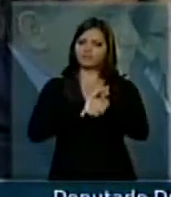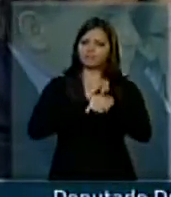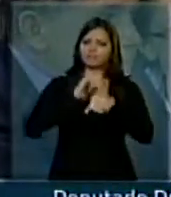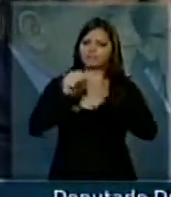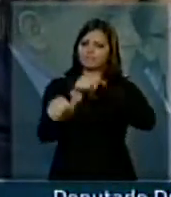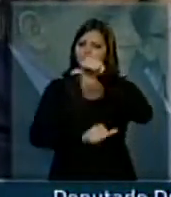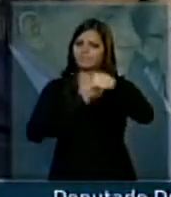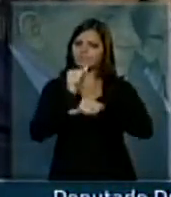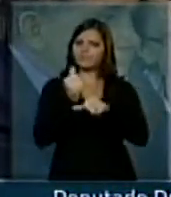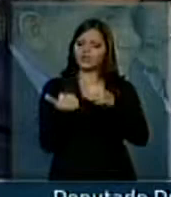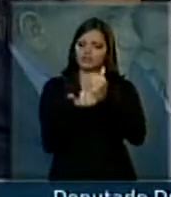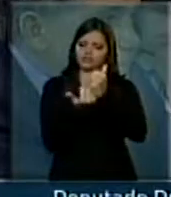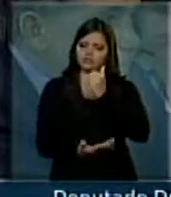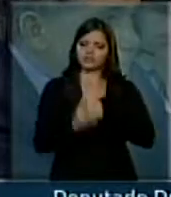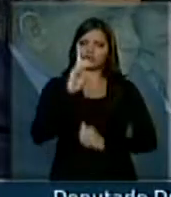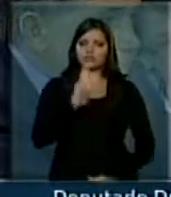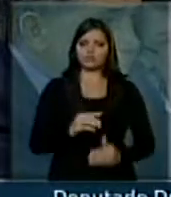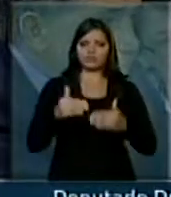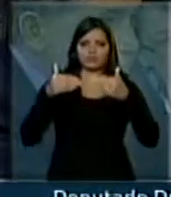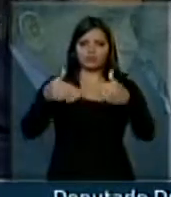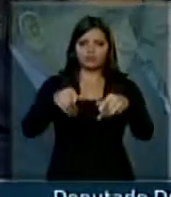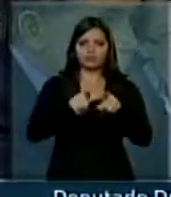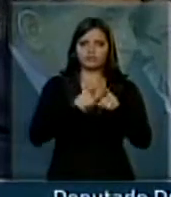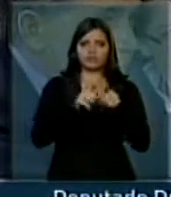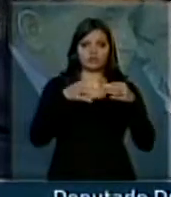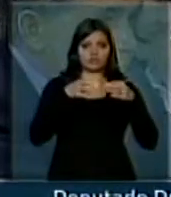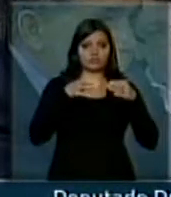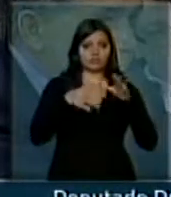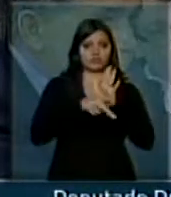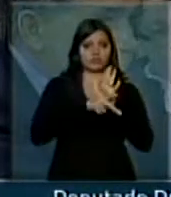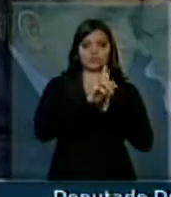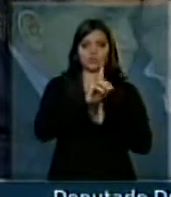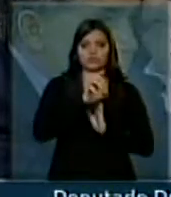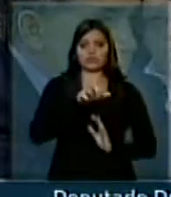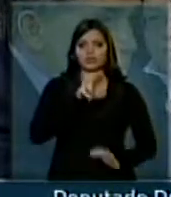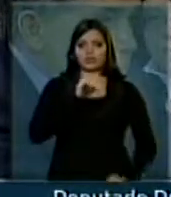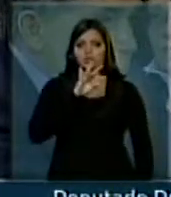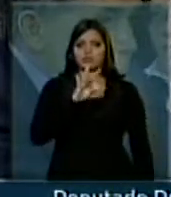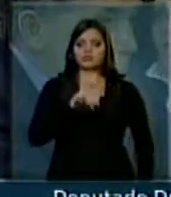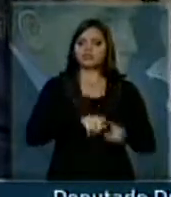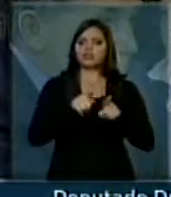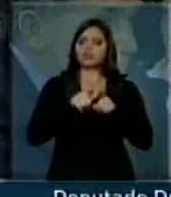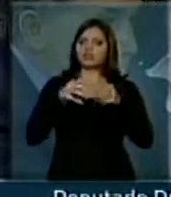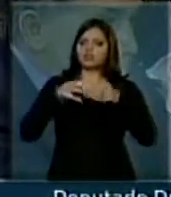no Ministério, mas em outros órgãos, como o DENIT e a VALEC.